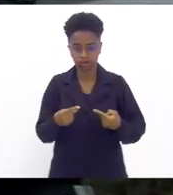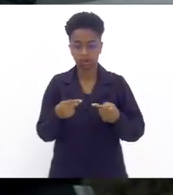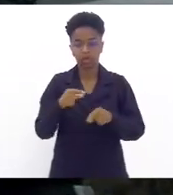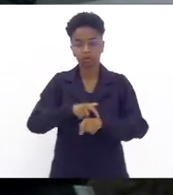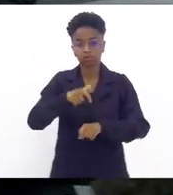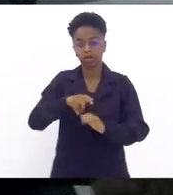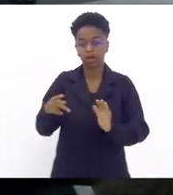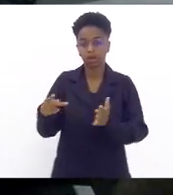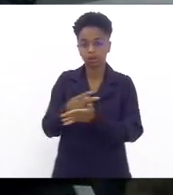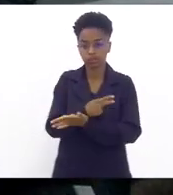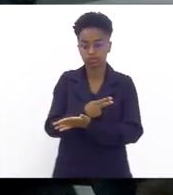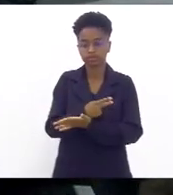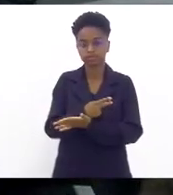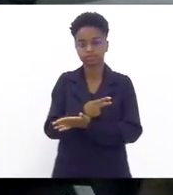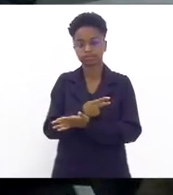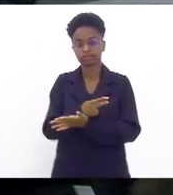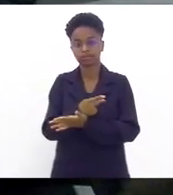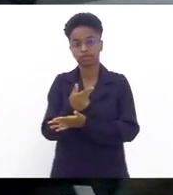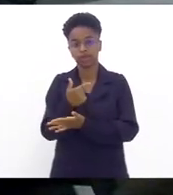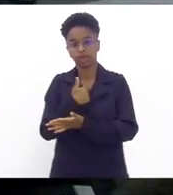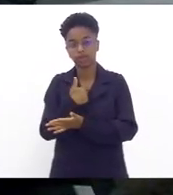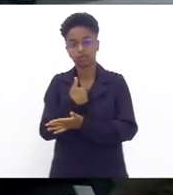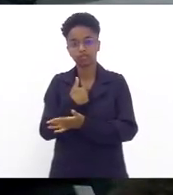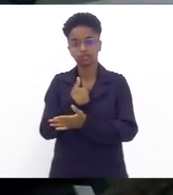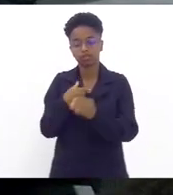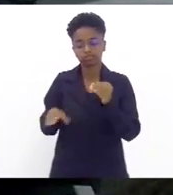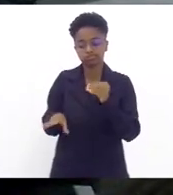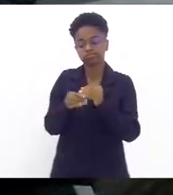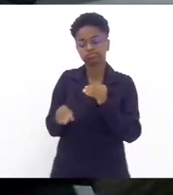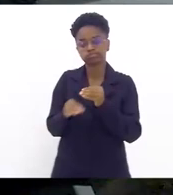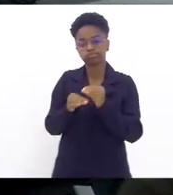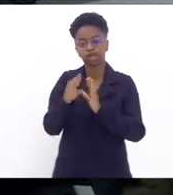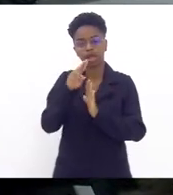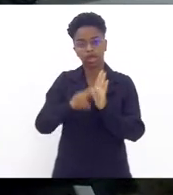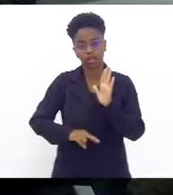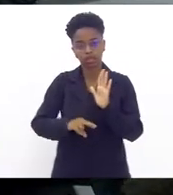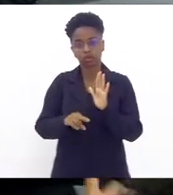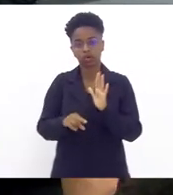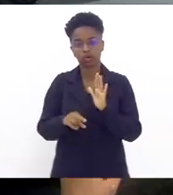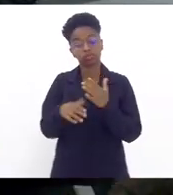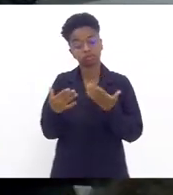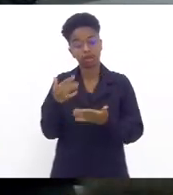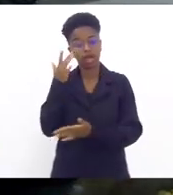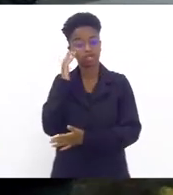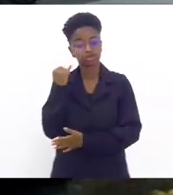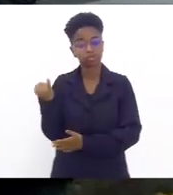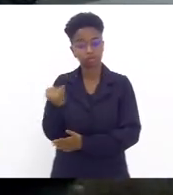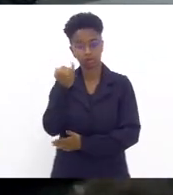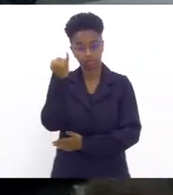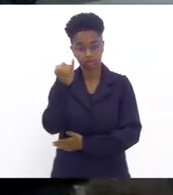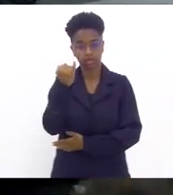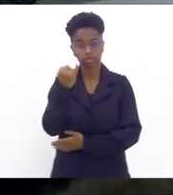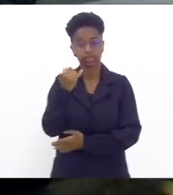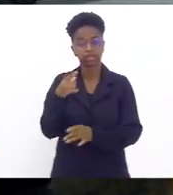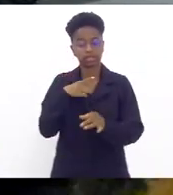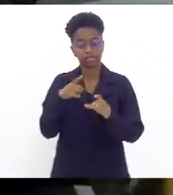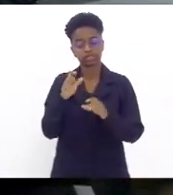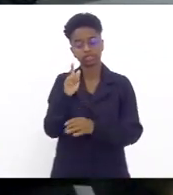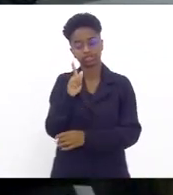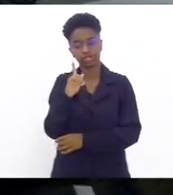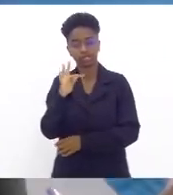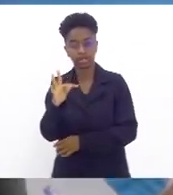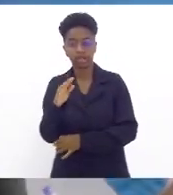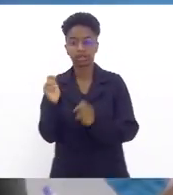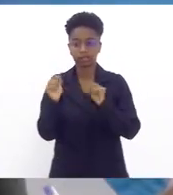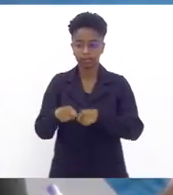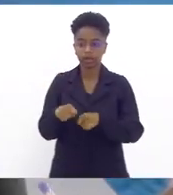que aconteceu eu fui alimentando um relatório é importante que eu acho que a gente pode fazer esse grupo de trabalho para que a gente